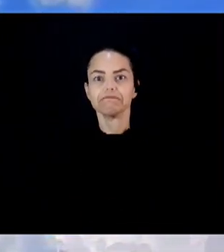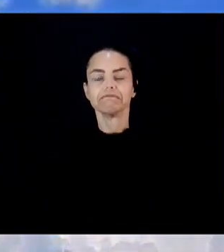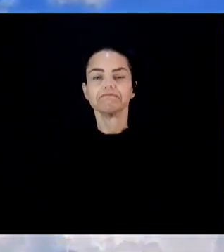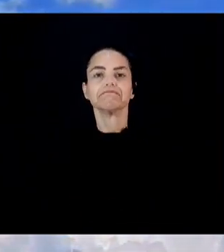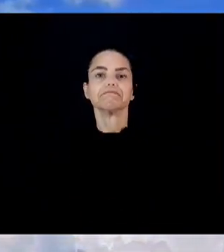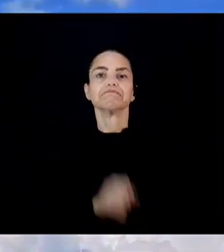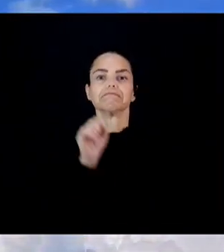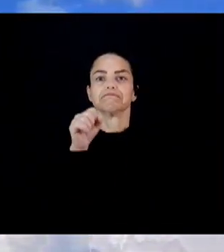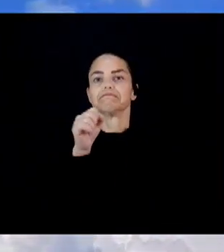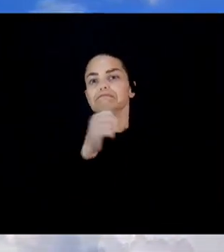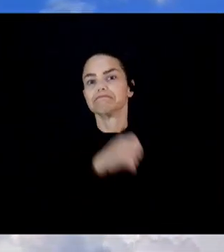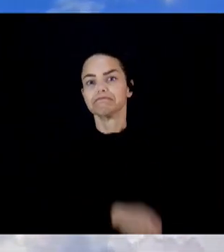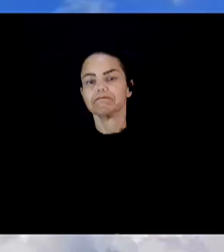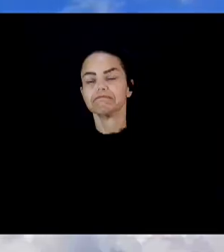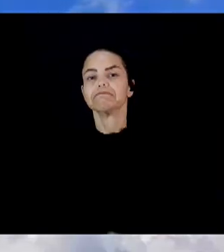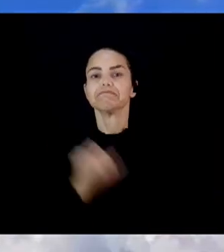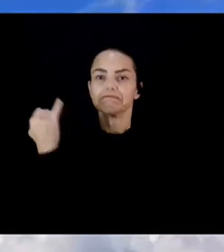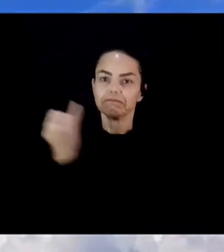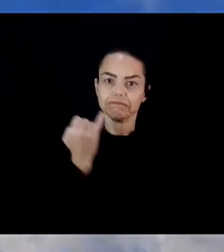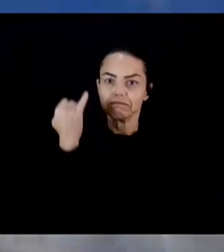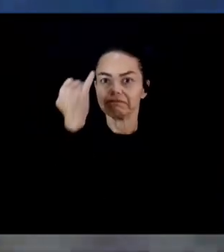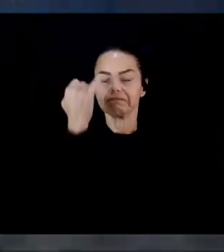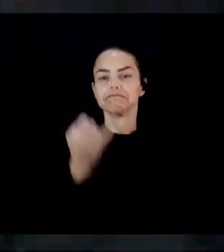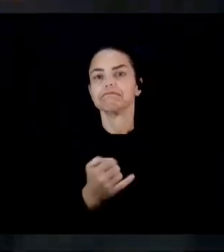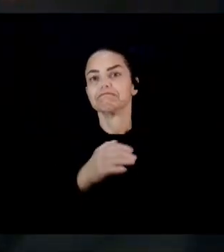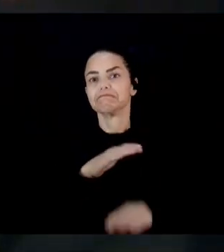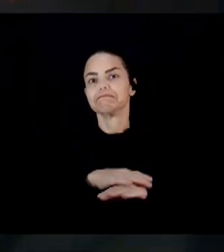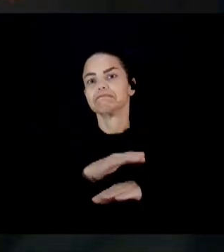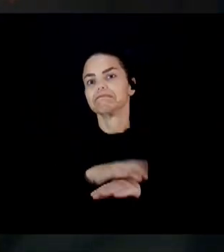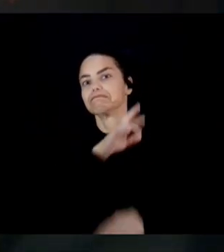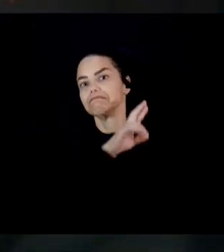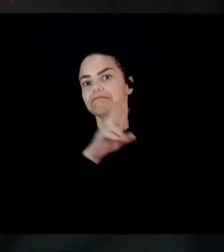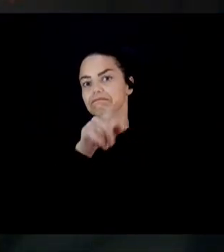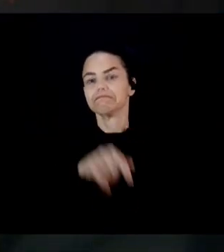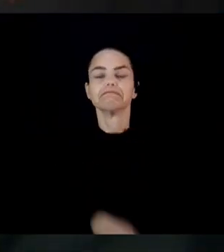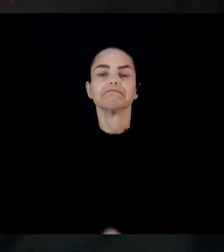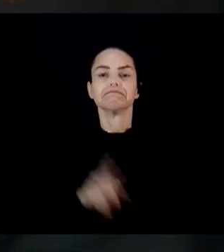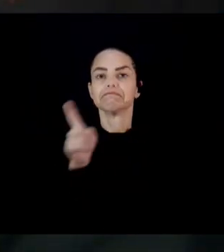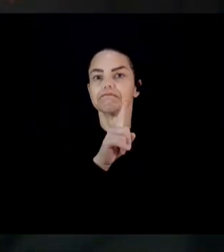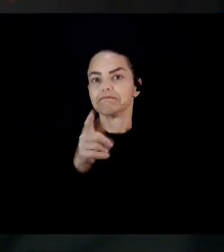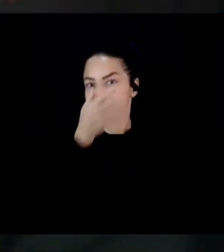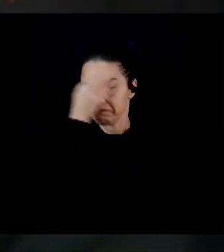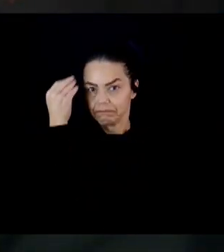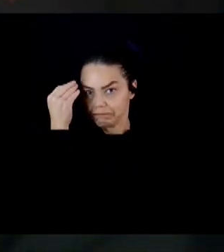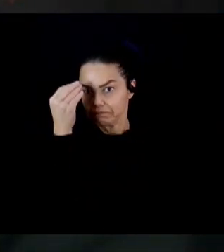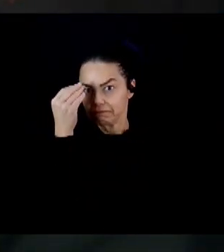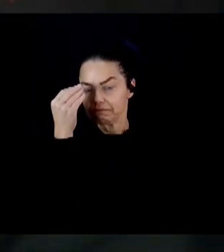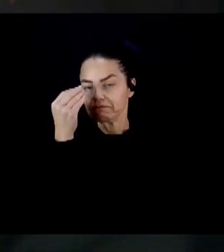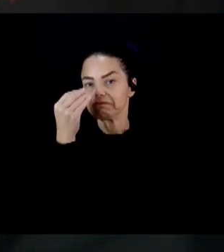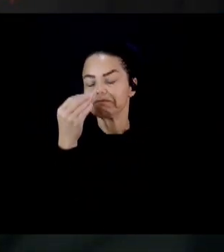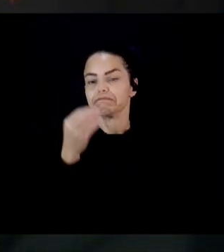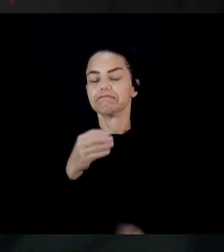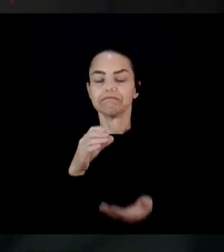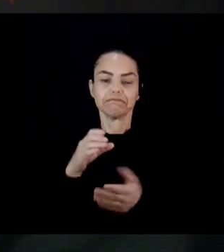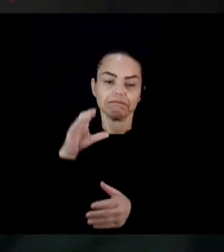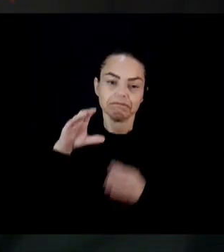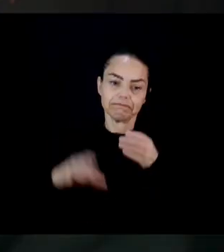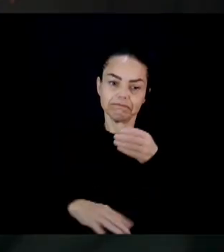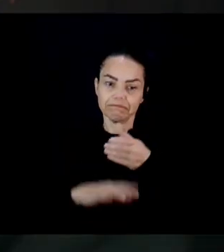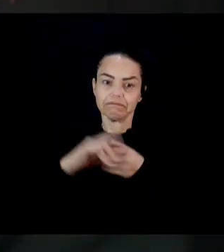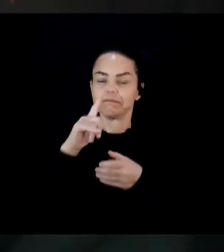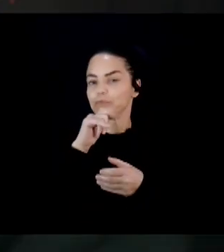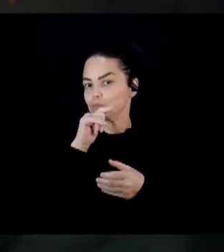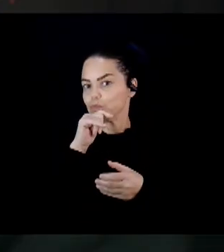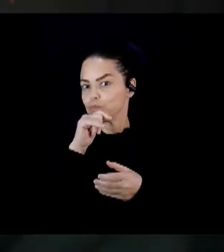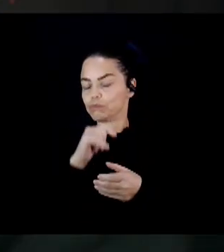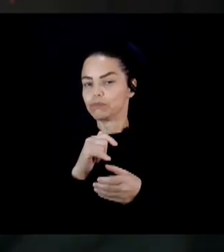seja importante, que represente para você. Só não esqueça de colocar água na sua garrafinha, se